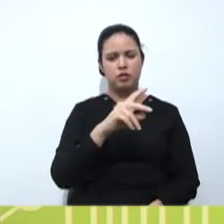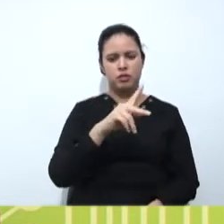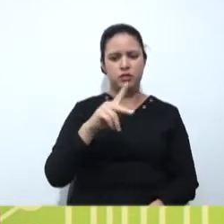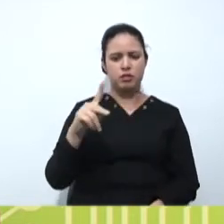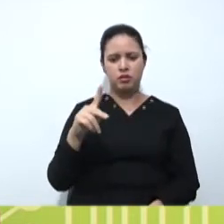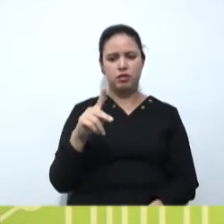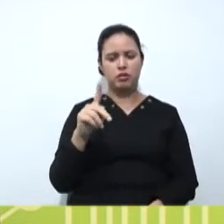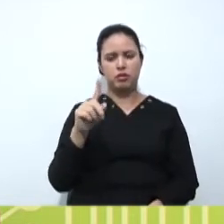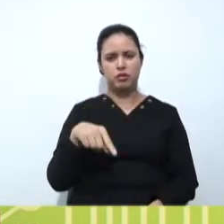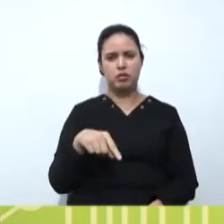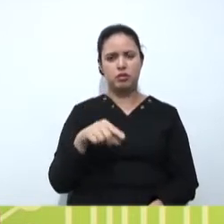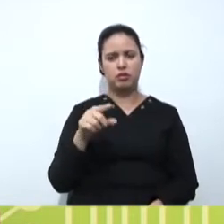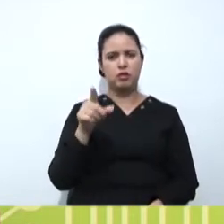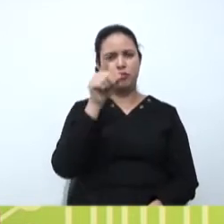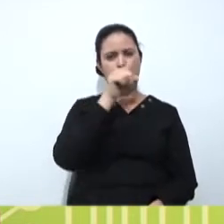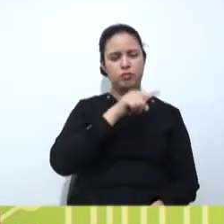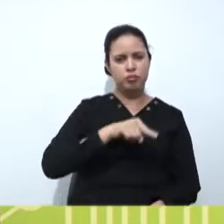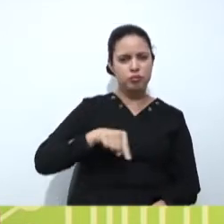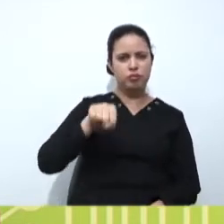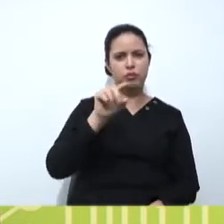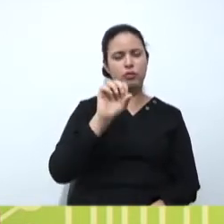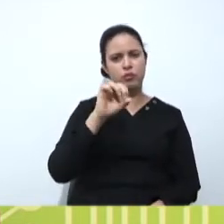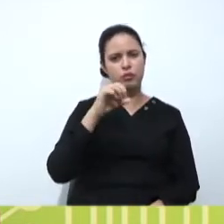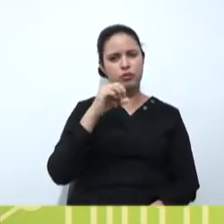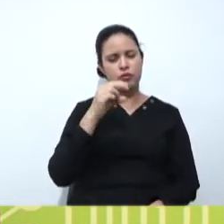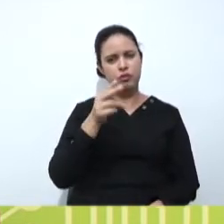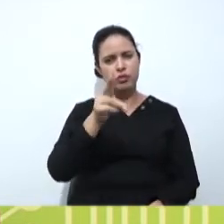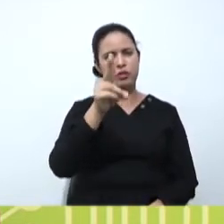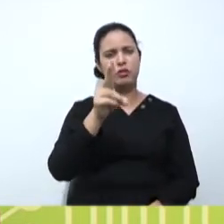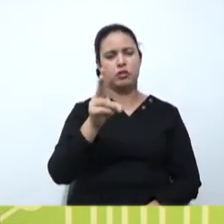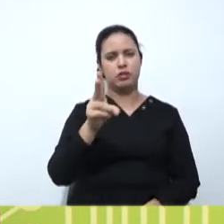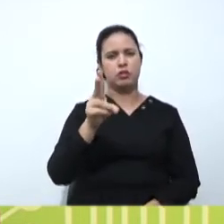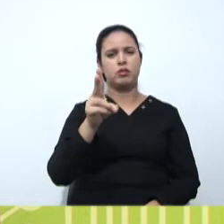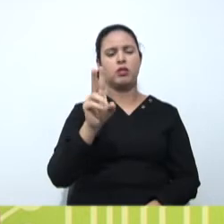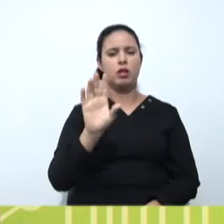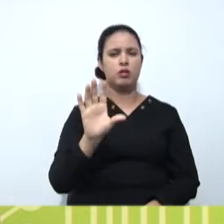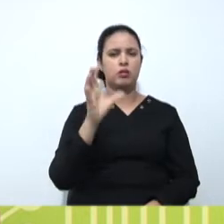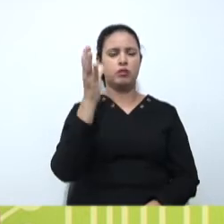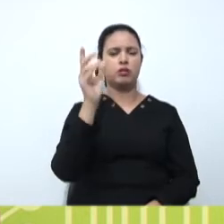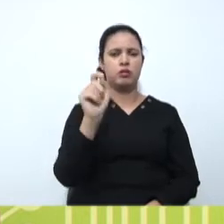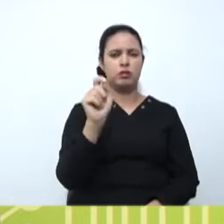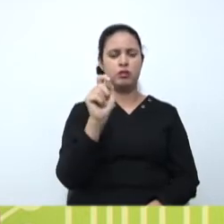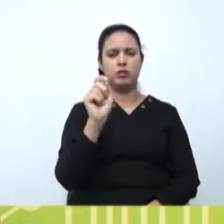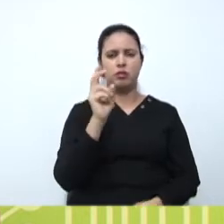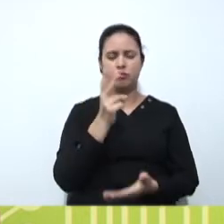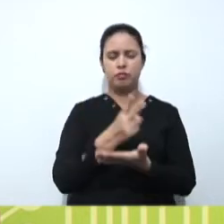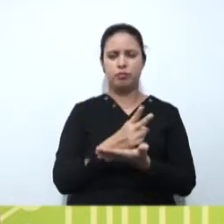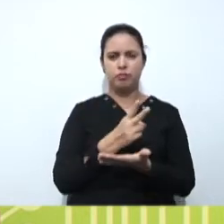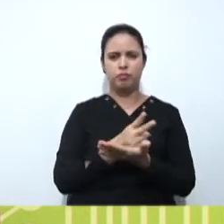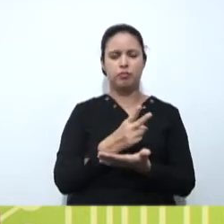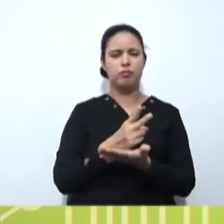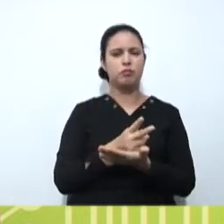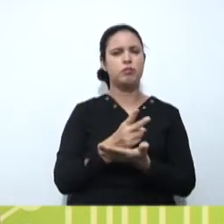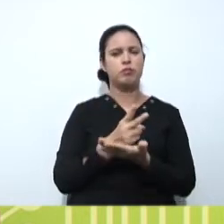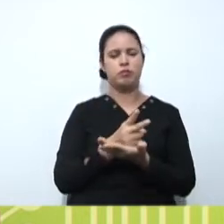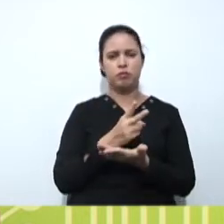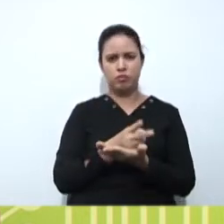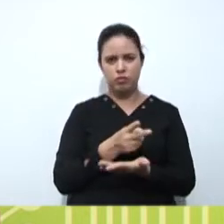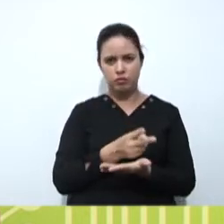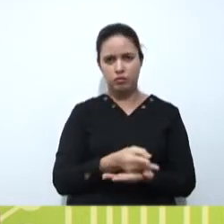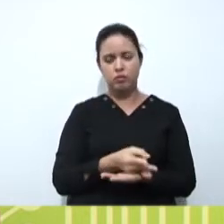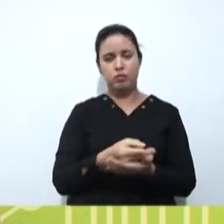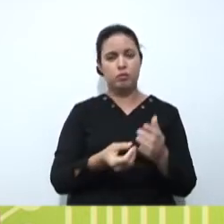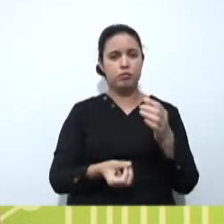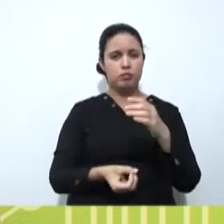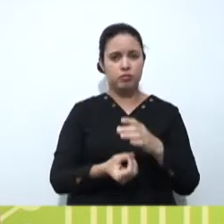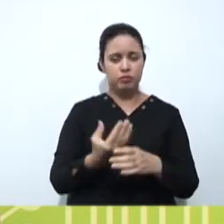cooperativas que é circular, ou que ocorre de forma contínua e rotineira e